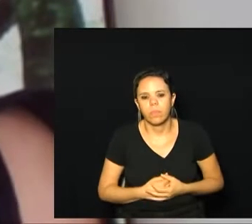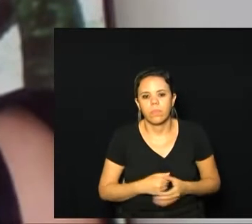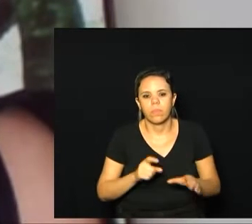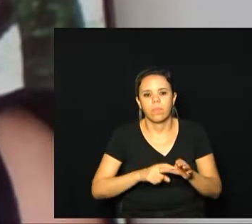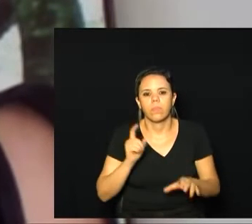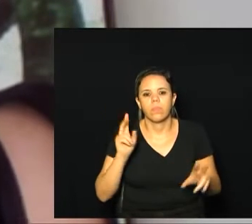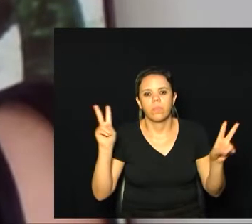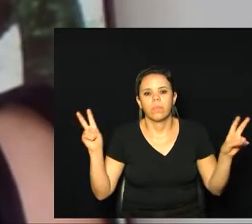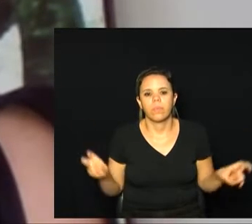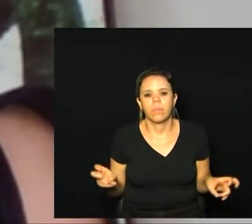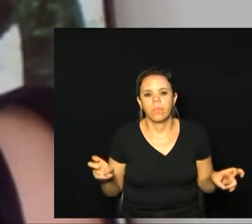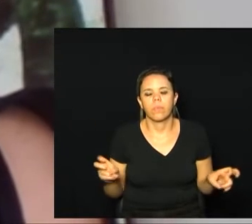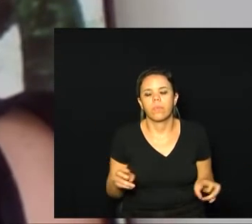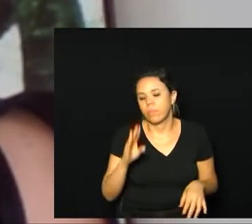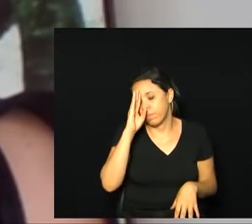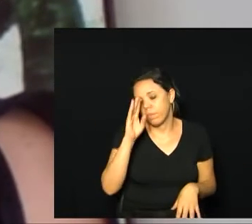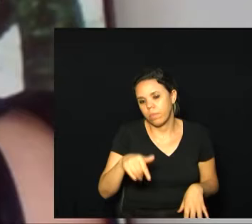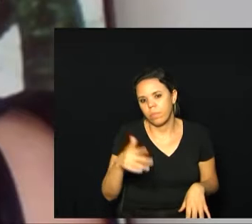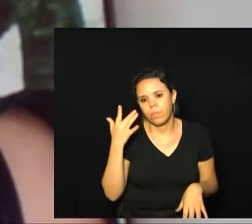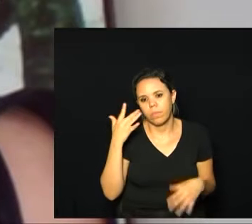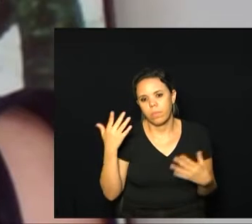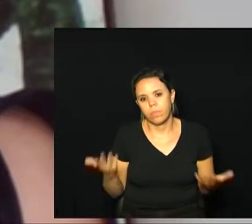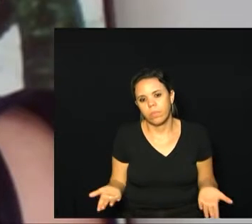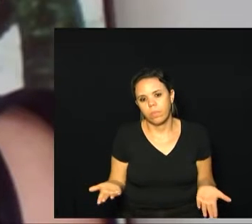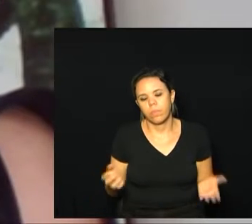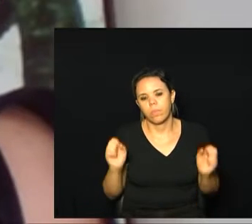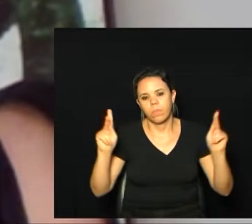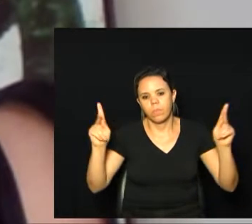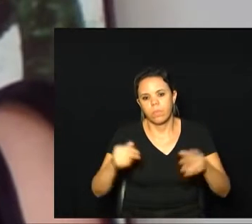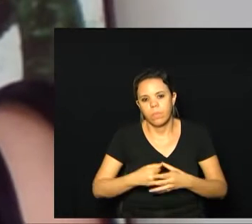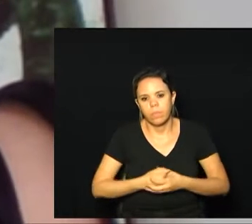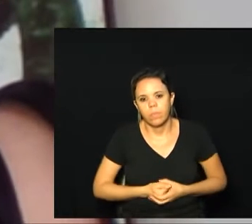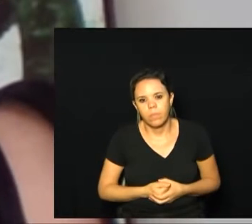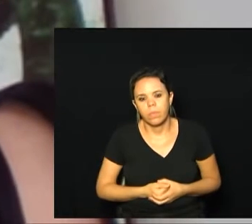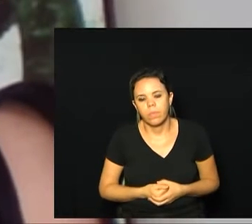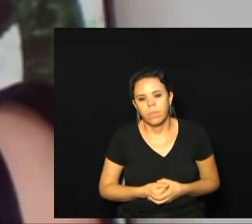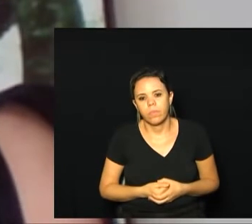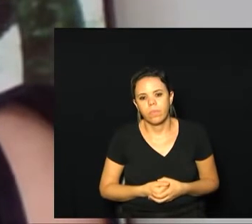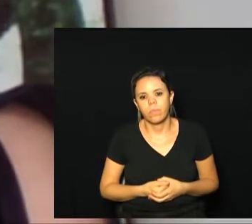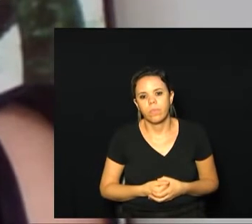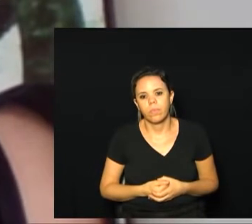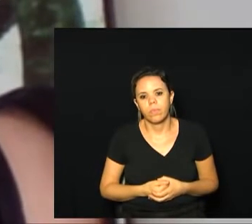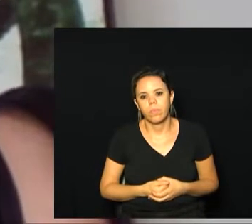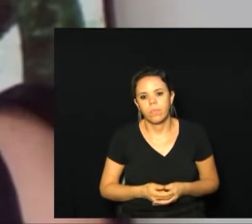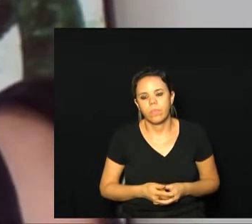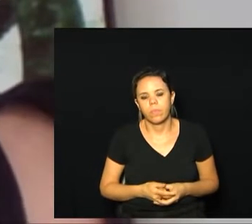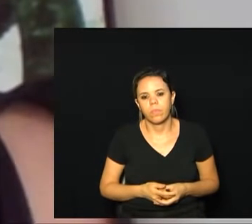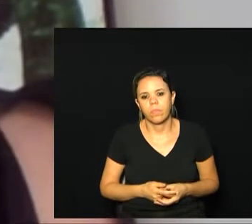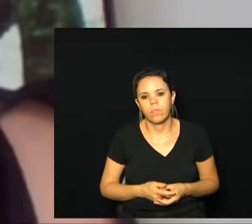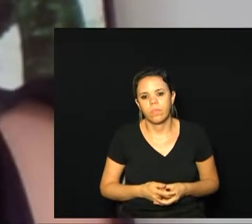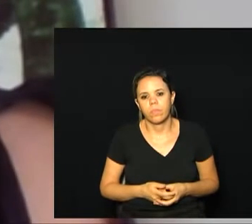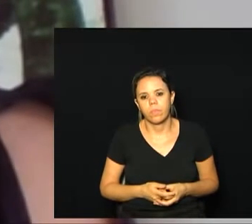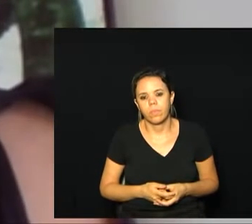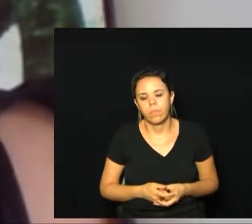autonomia em relação à titularidade, eu acho que está ok, né? Em relação a essa questão